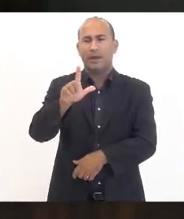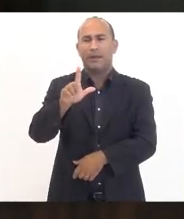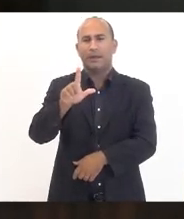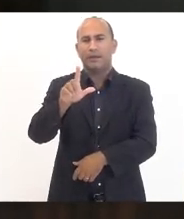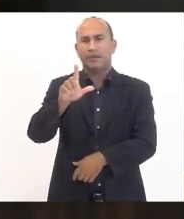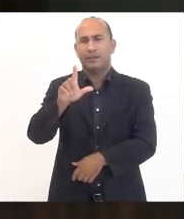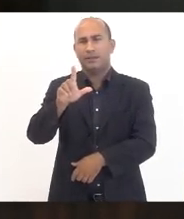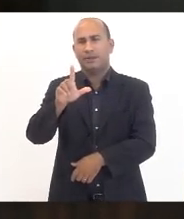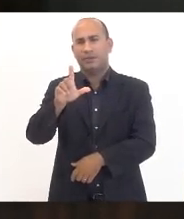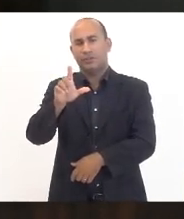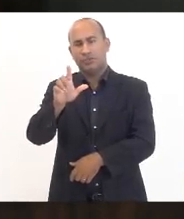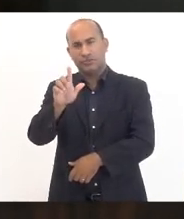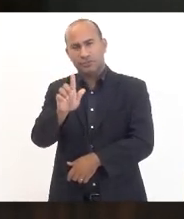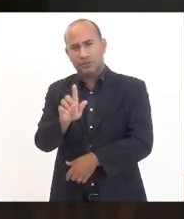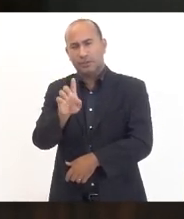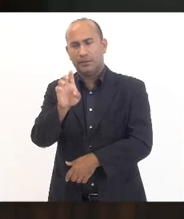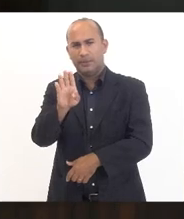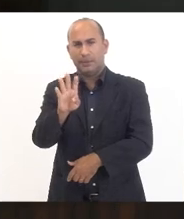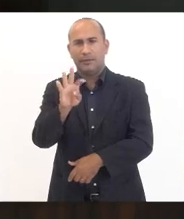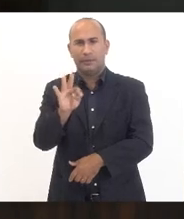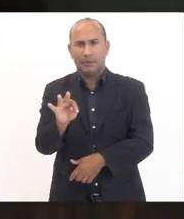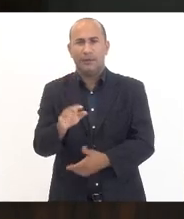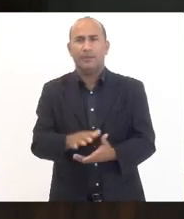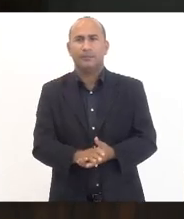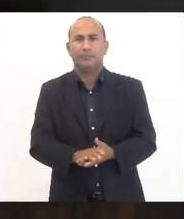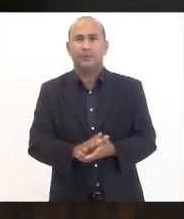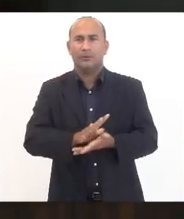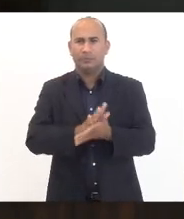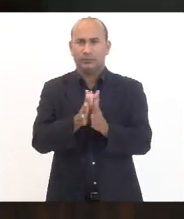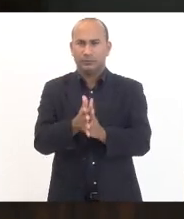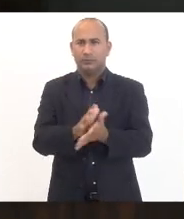LGBTfobia. Pendente de parecer da Comissão de Emendas Condicionais e Vetos.